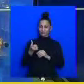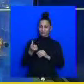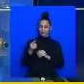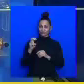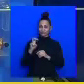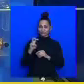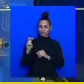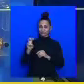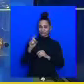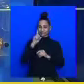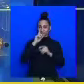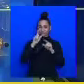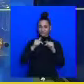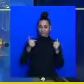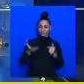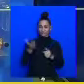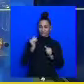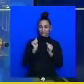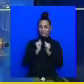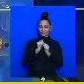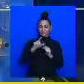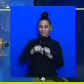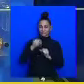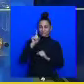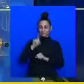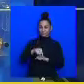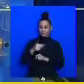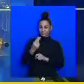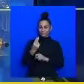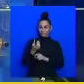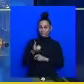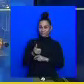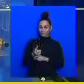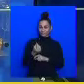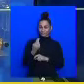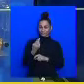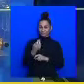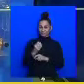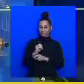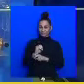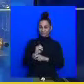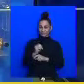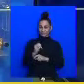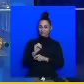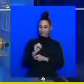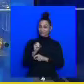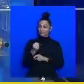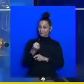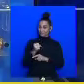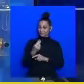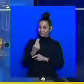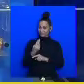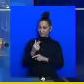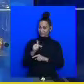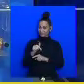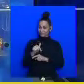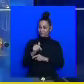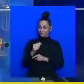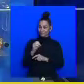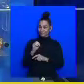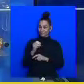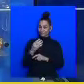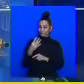655 do dia de sorte. Confira comigo, os números sorteados foram 26, 20, 08,